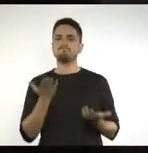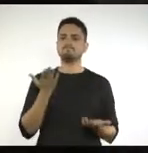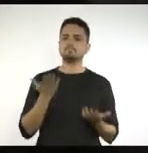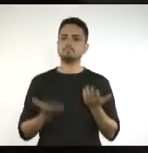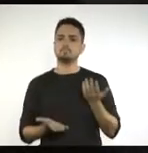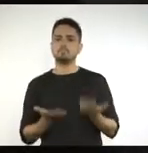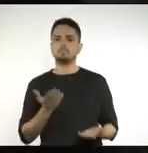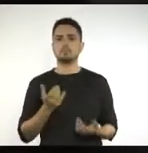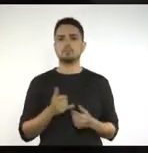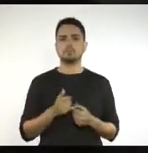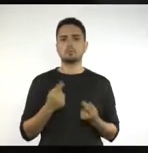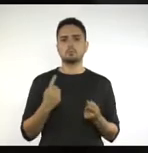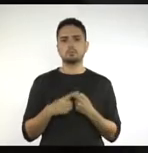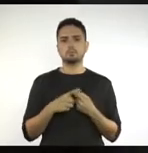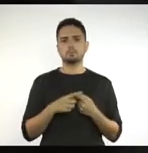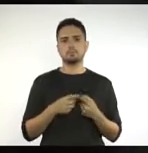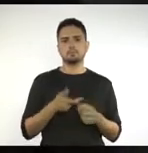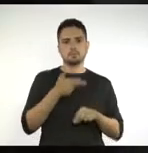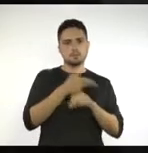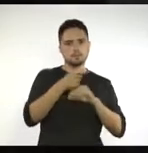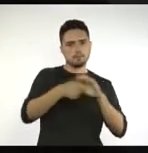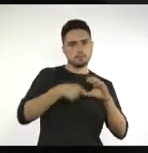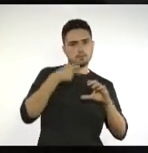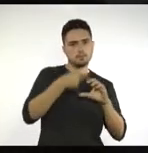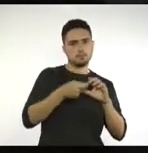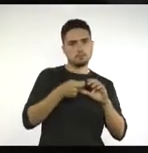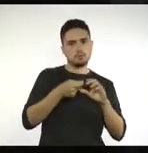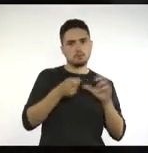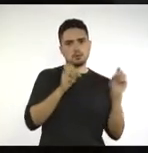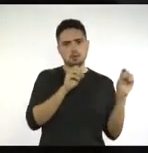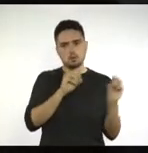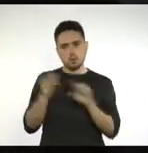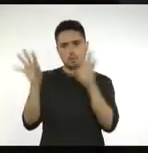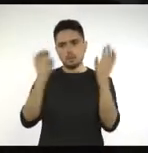a divulgação do que acontece aqui dentro é algo que por si